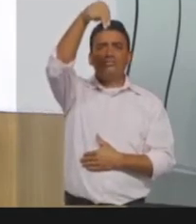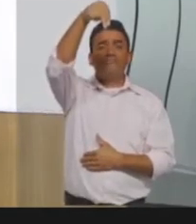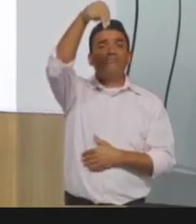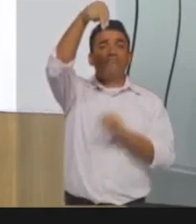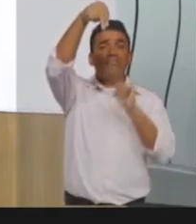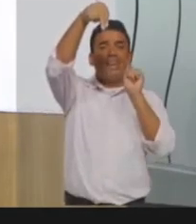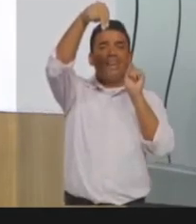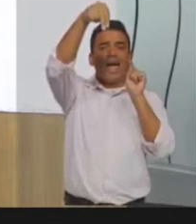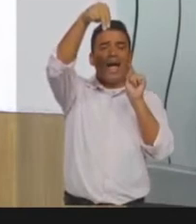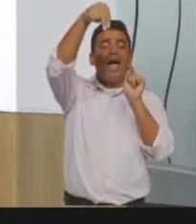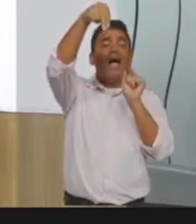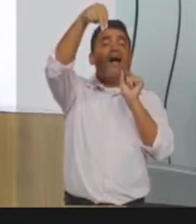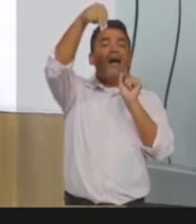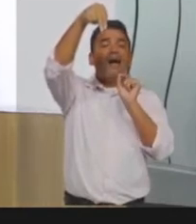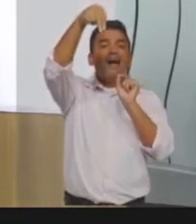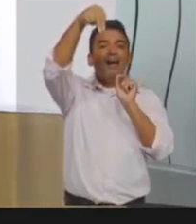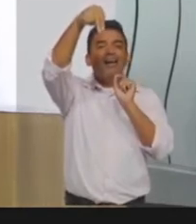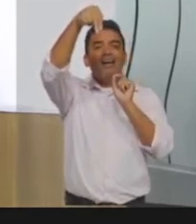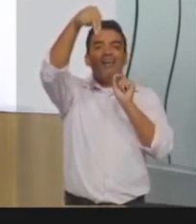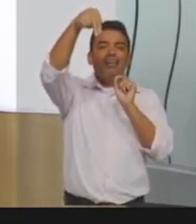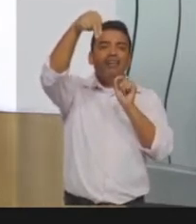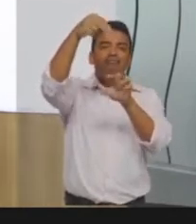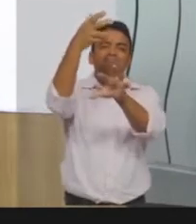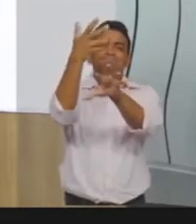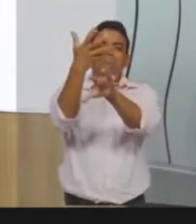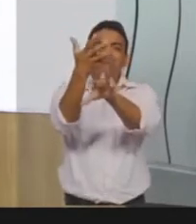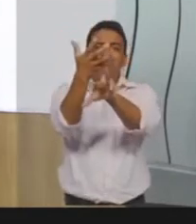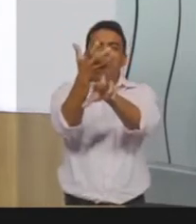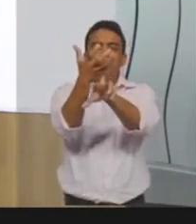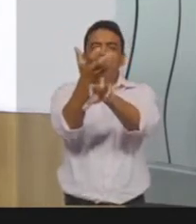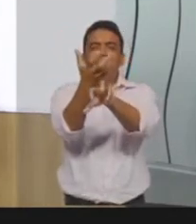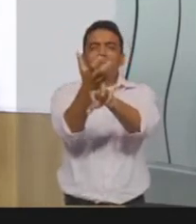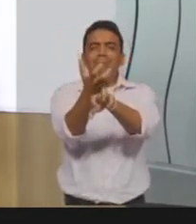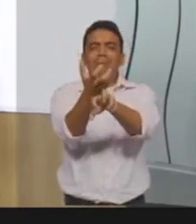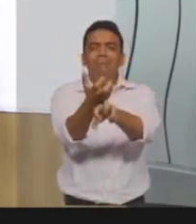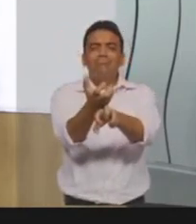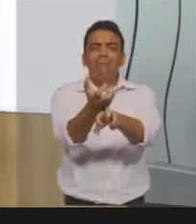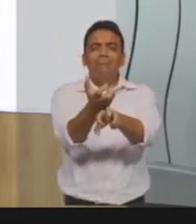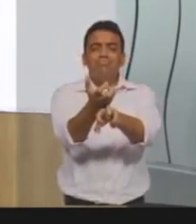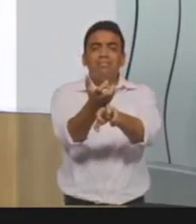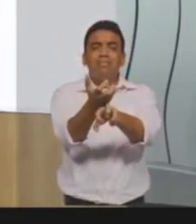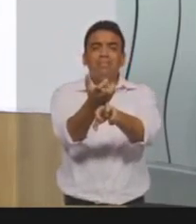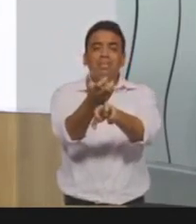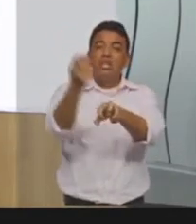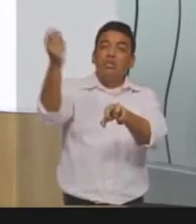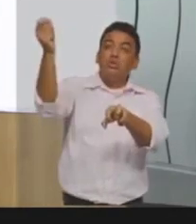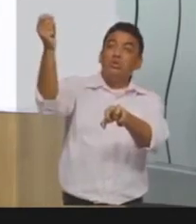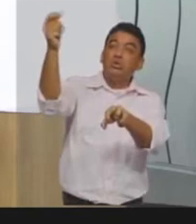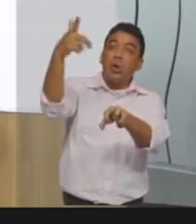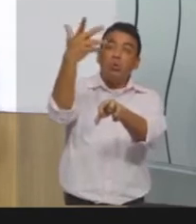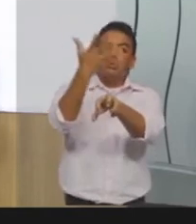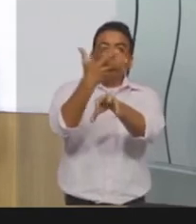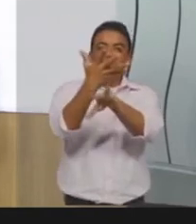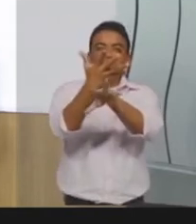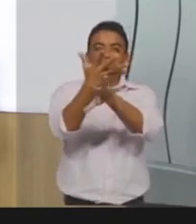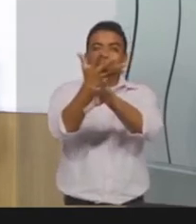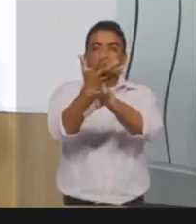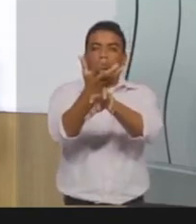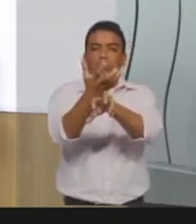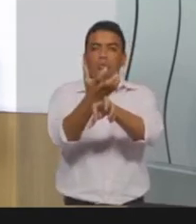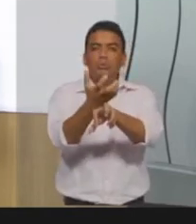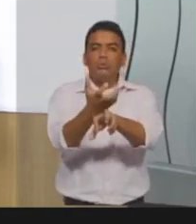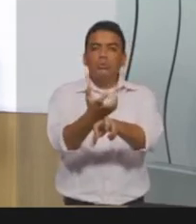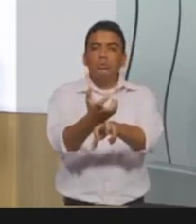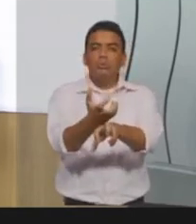clima que é semiárido. Então, é um clima mais seco, é de uma região inteira e é um clima que